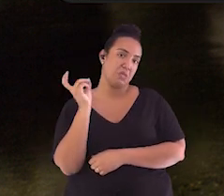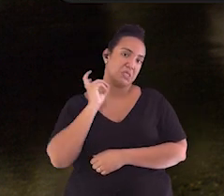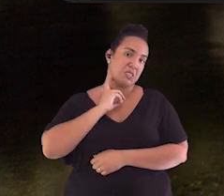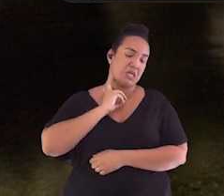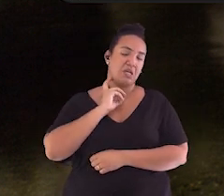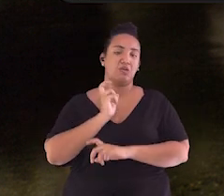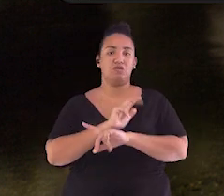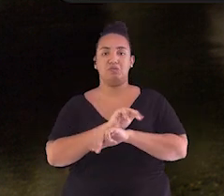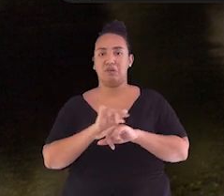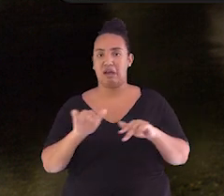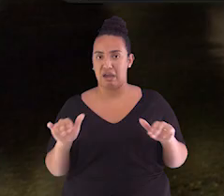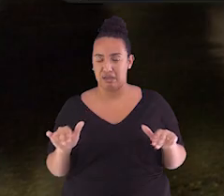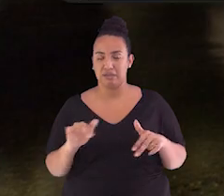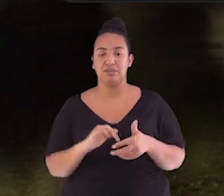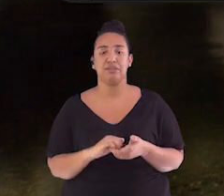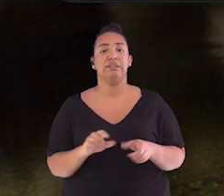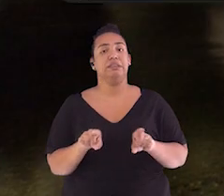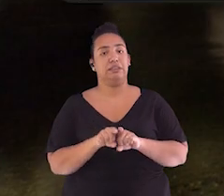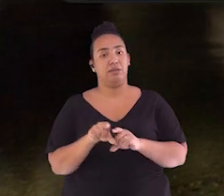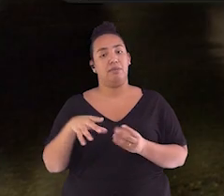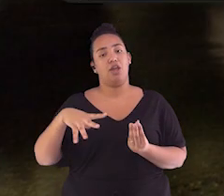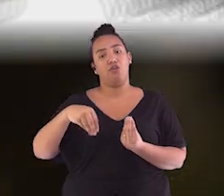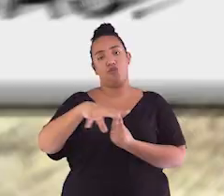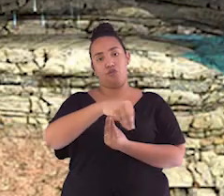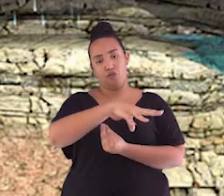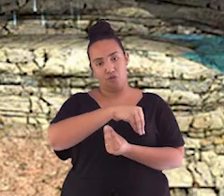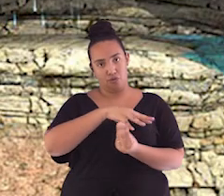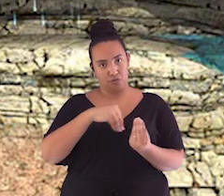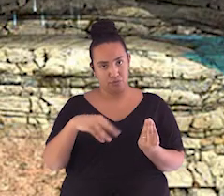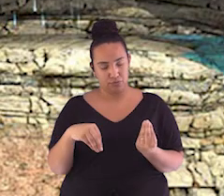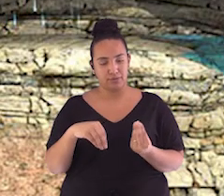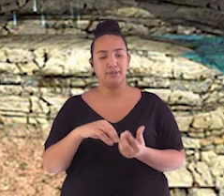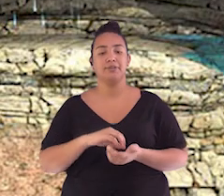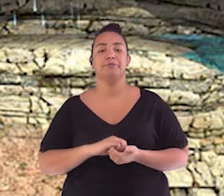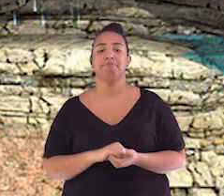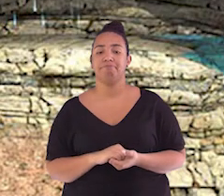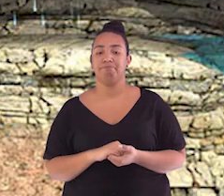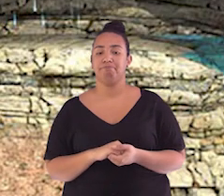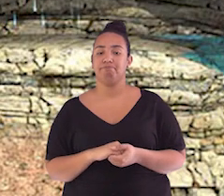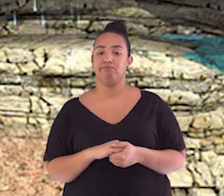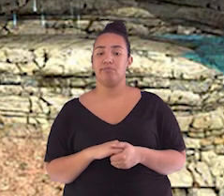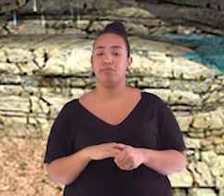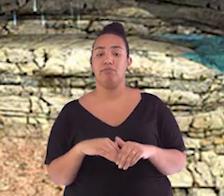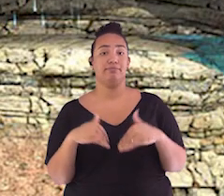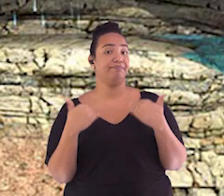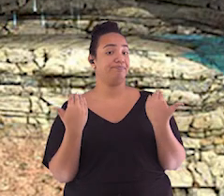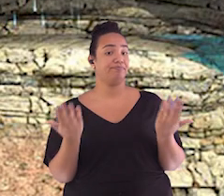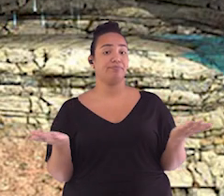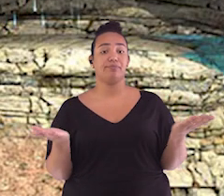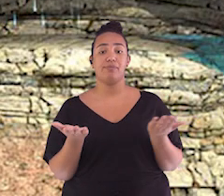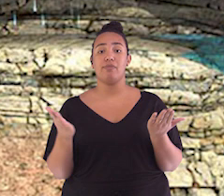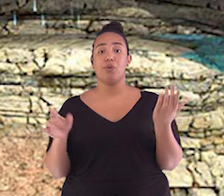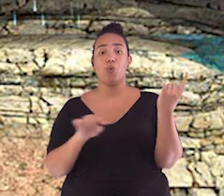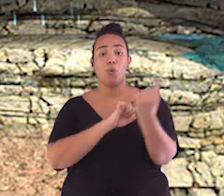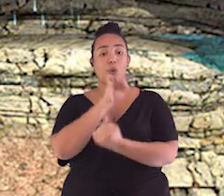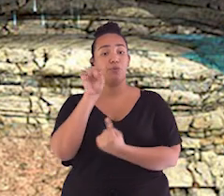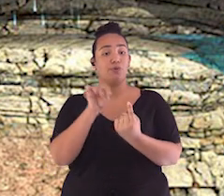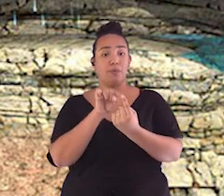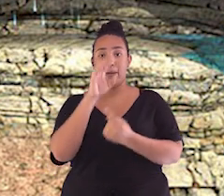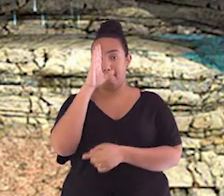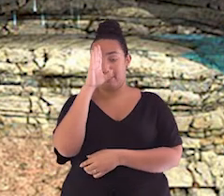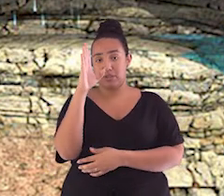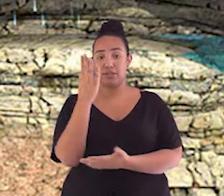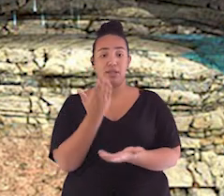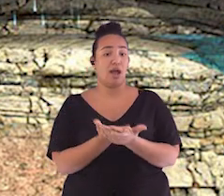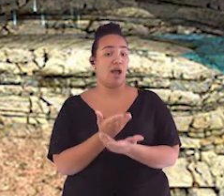variados, além de fungos e bactérias. Vamos então para a questão central da nossa aula: